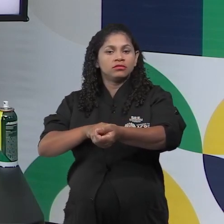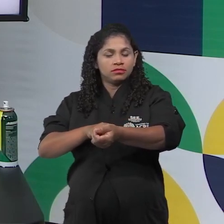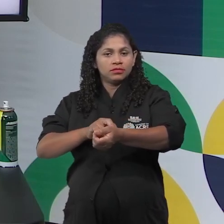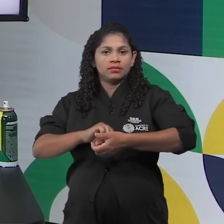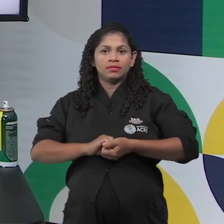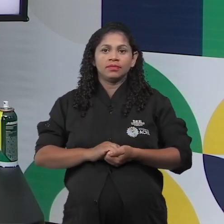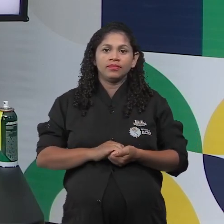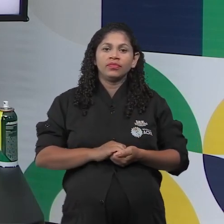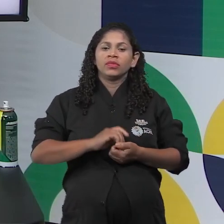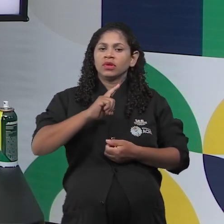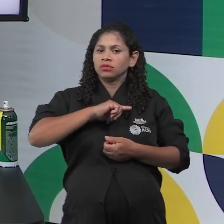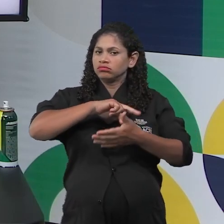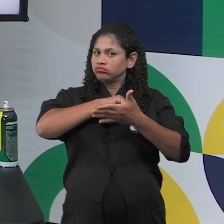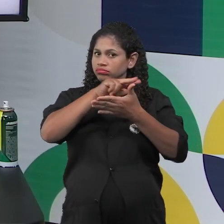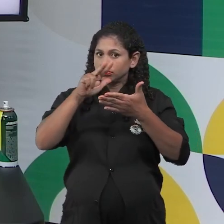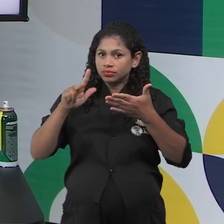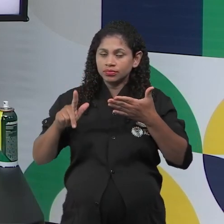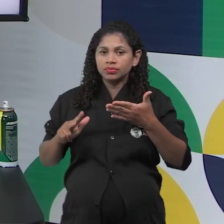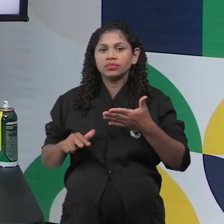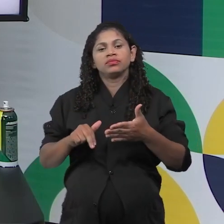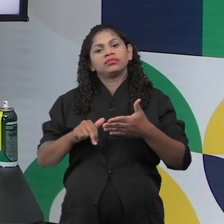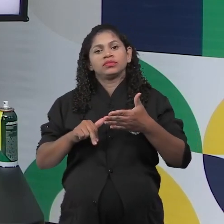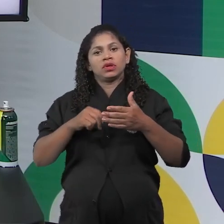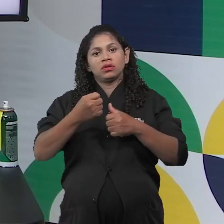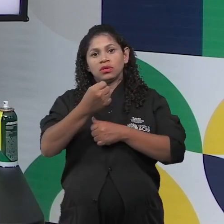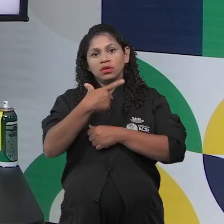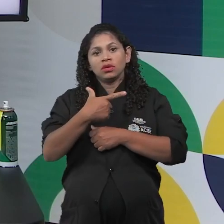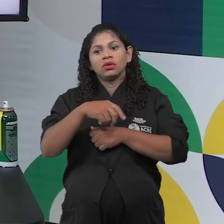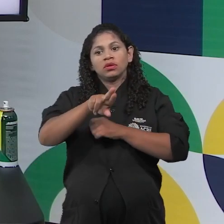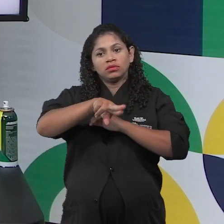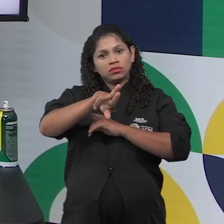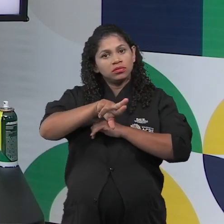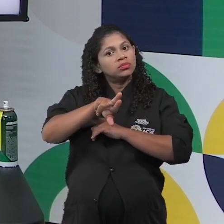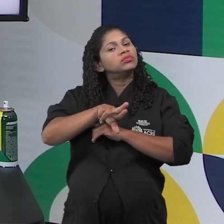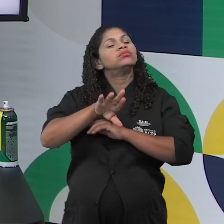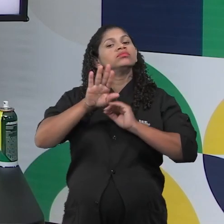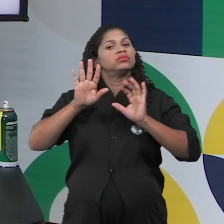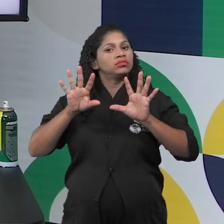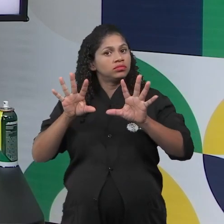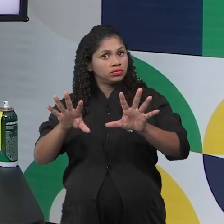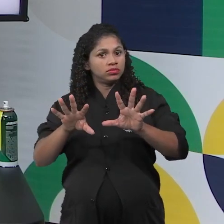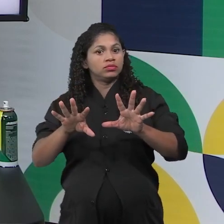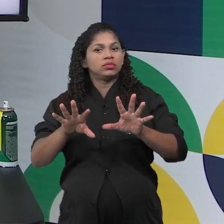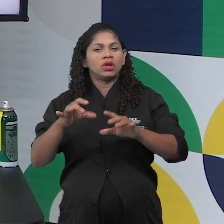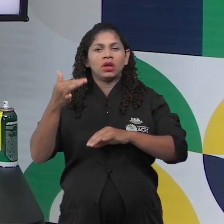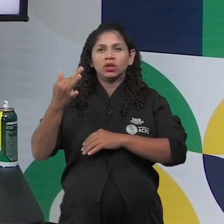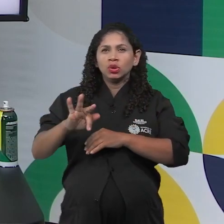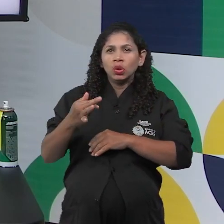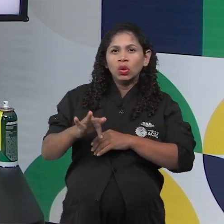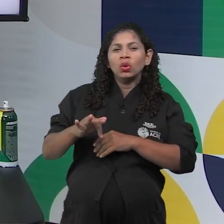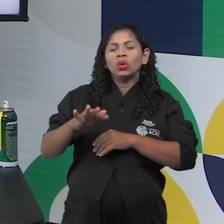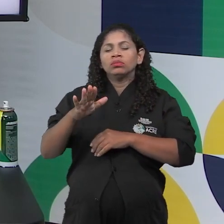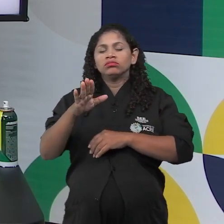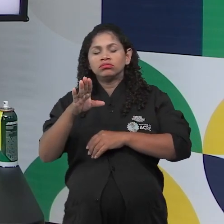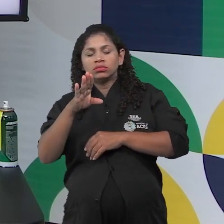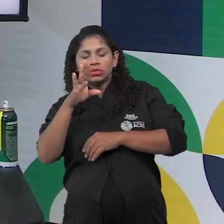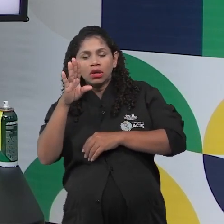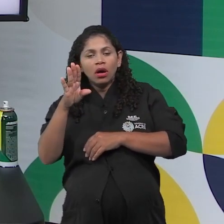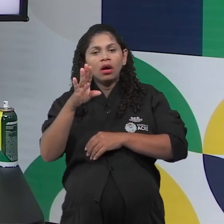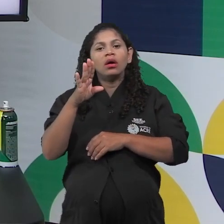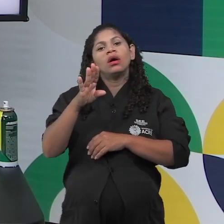Então, a gente tem vários medicamentos intravenosos, medicamentos ali para dor, medicamento para náusea, alguns tipos